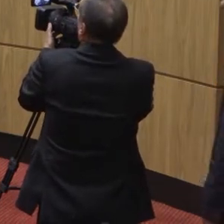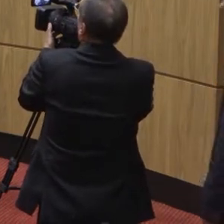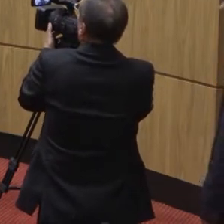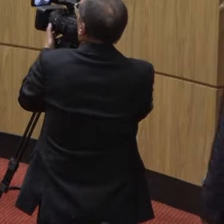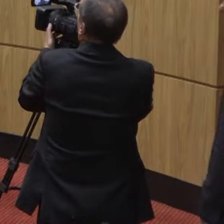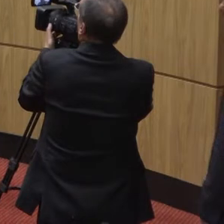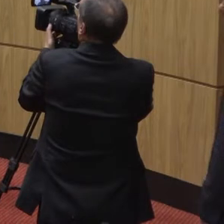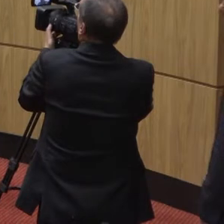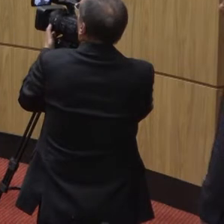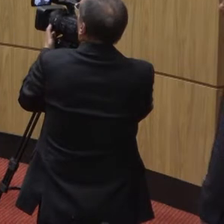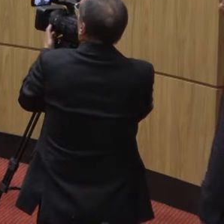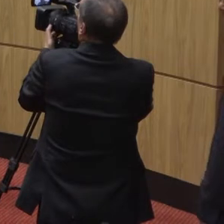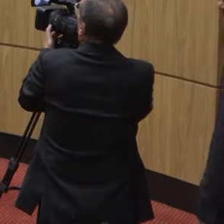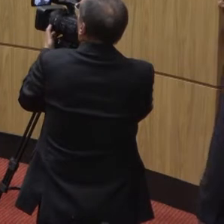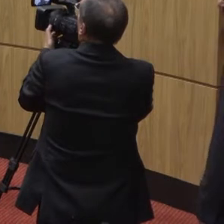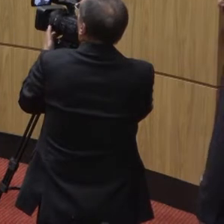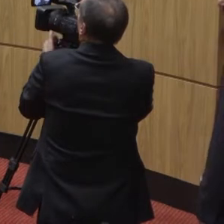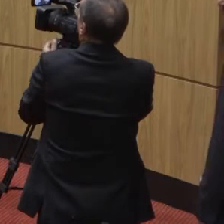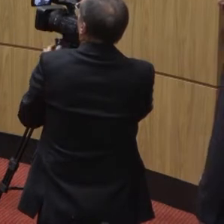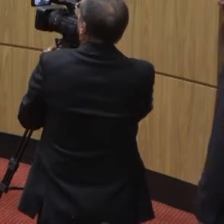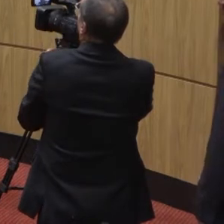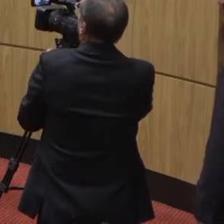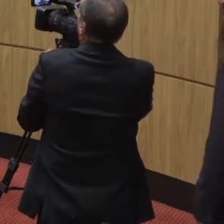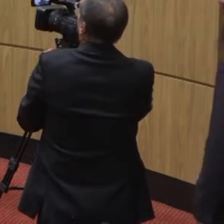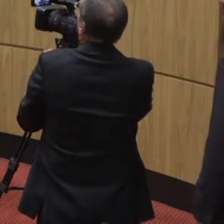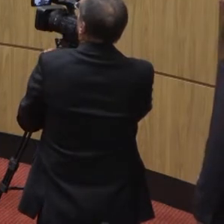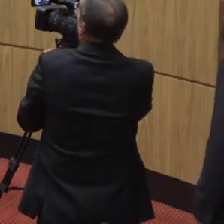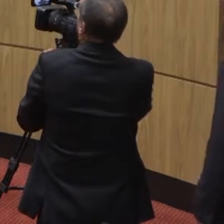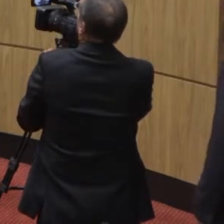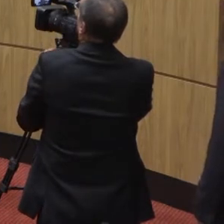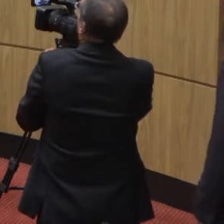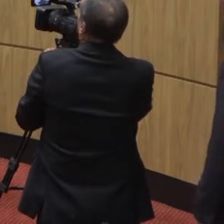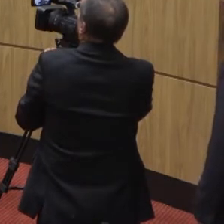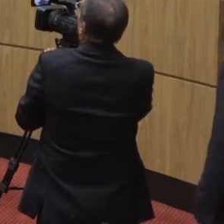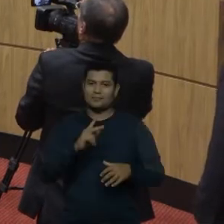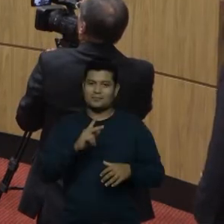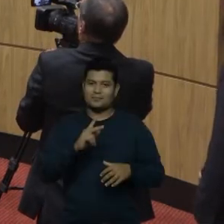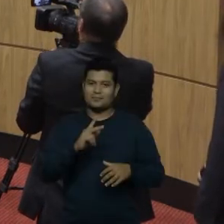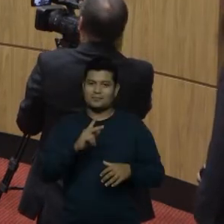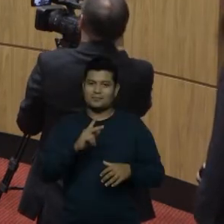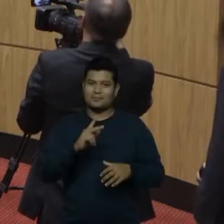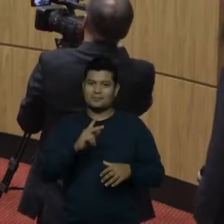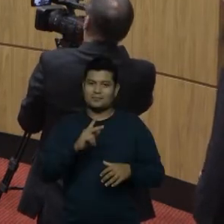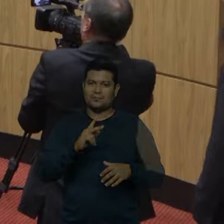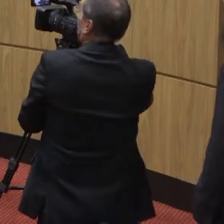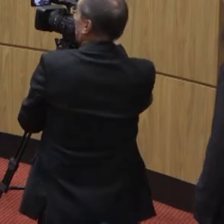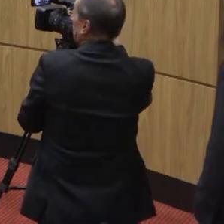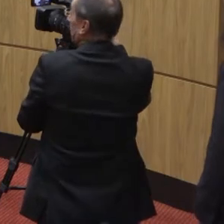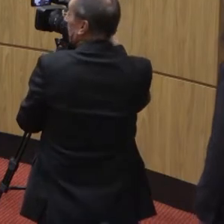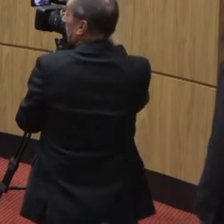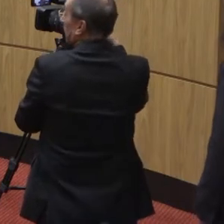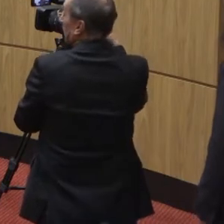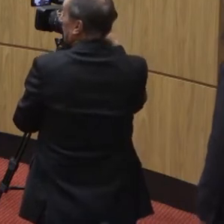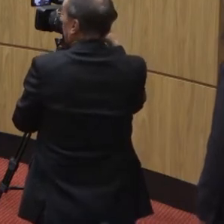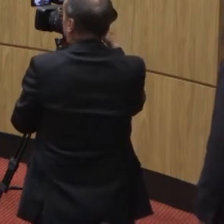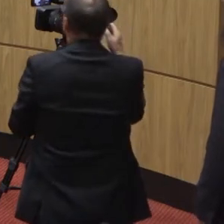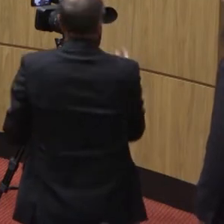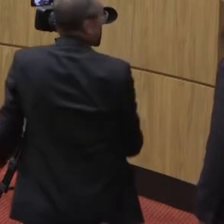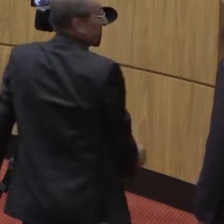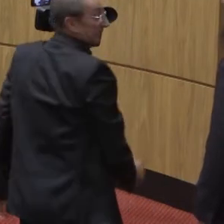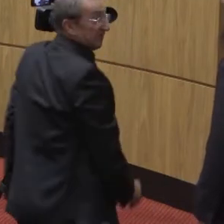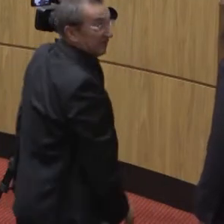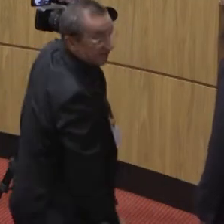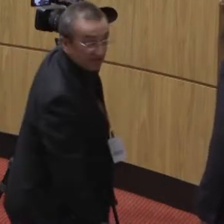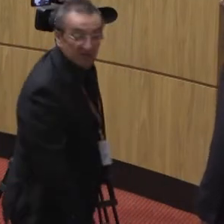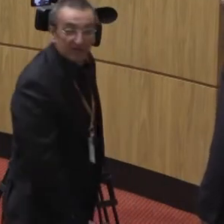senhor presidente declarou abertos os trabalhos e convidou o senhor Deputado Valdir cobalchini para que como secretário o